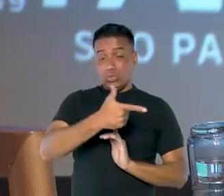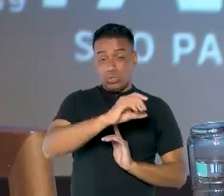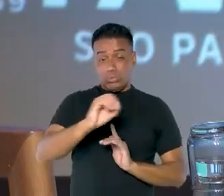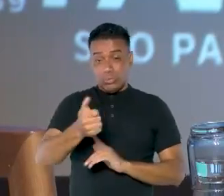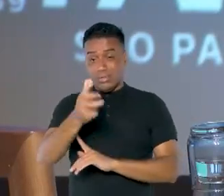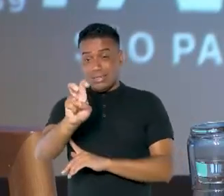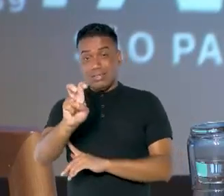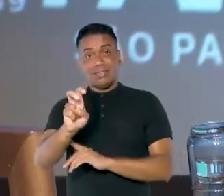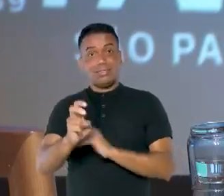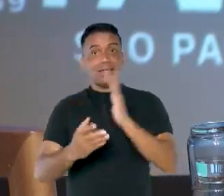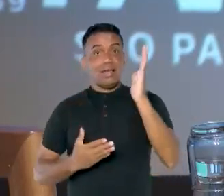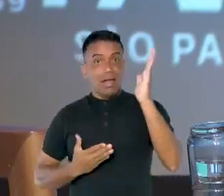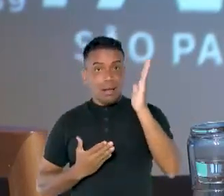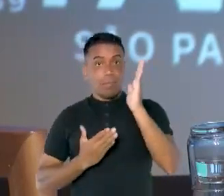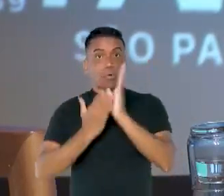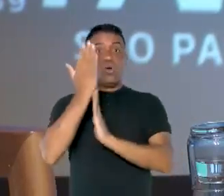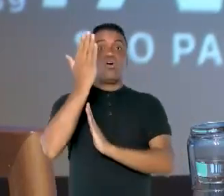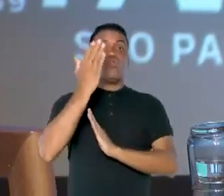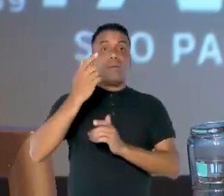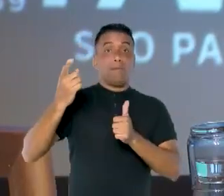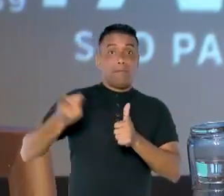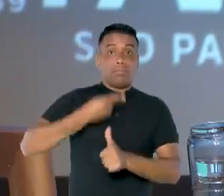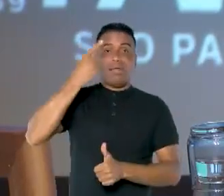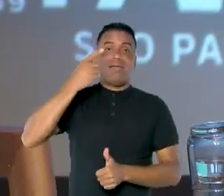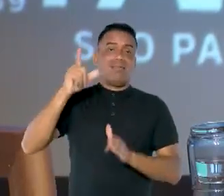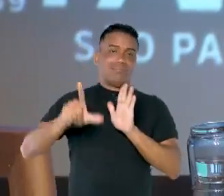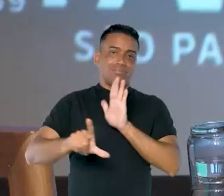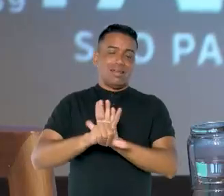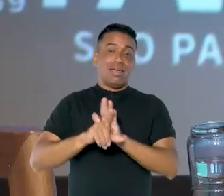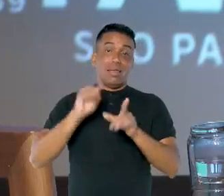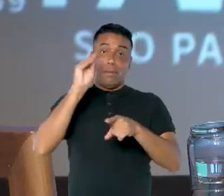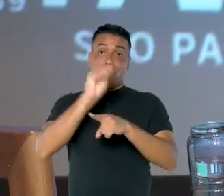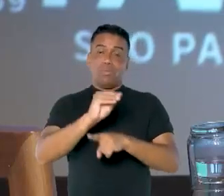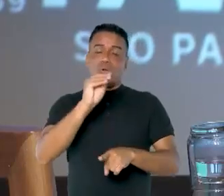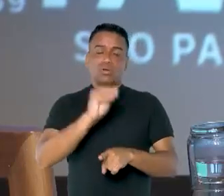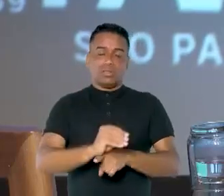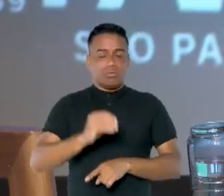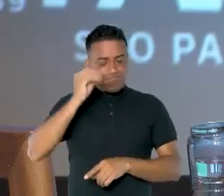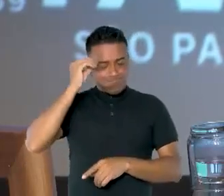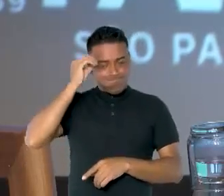sua primeira lei de proteção do conhecimento